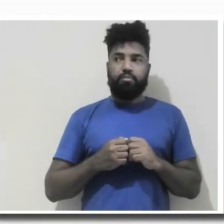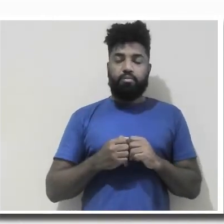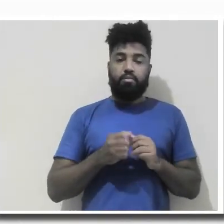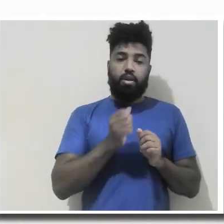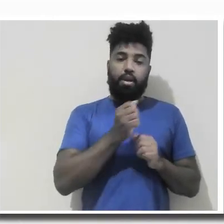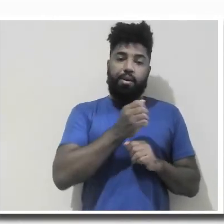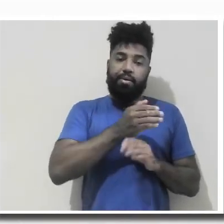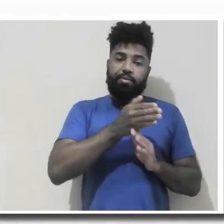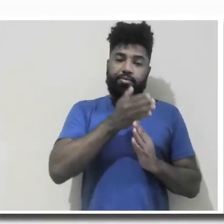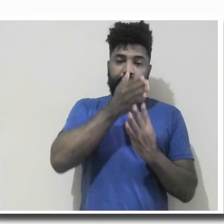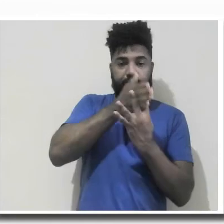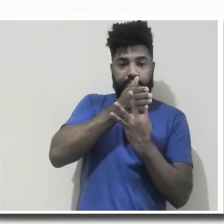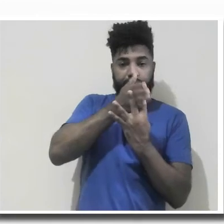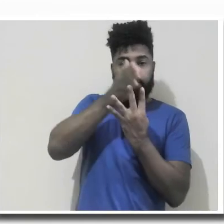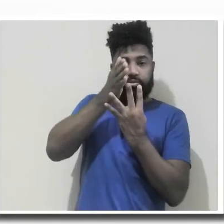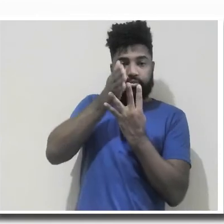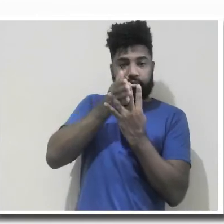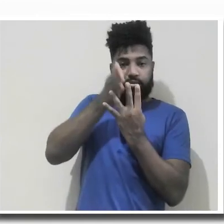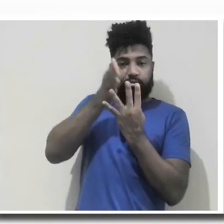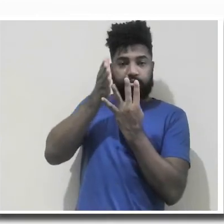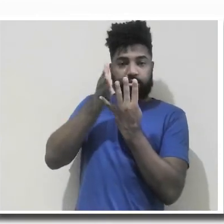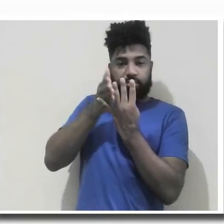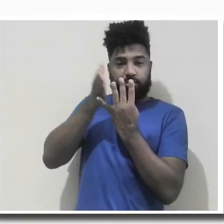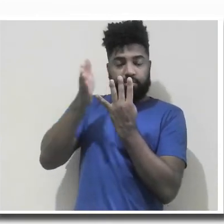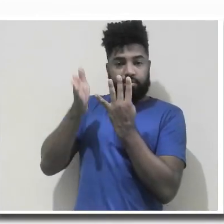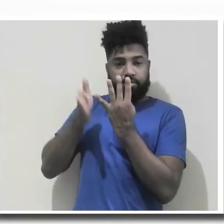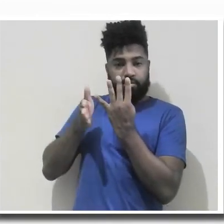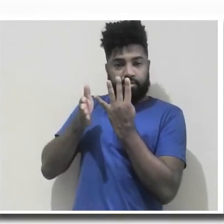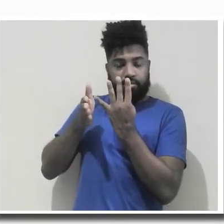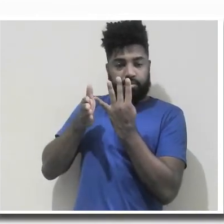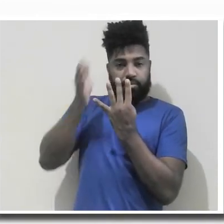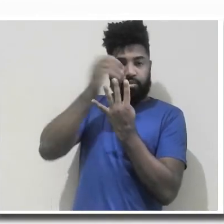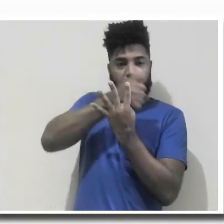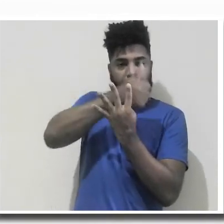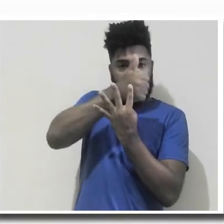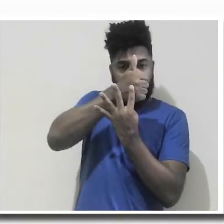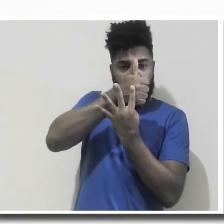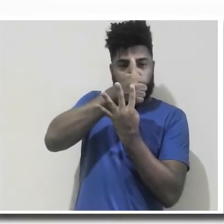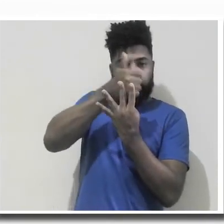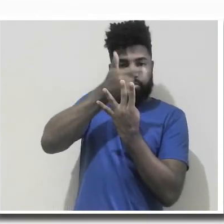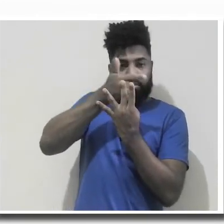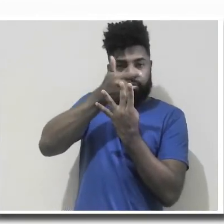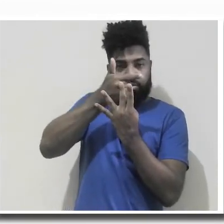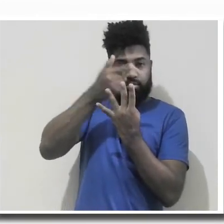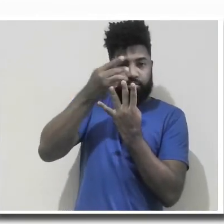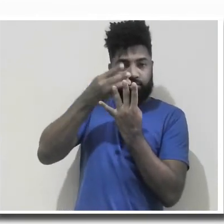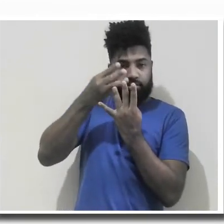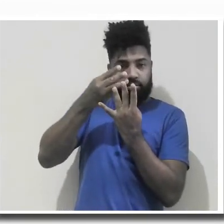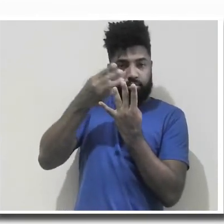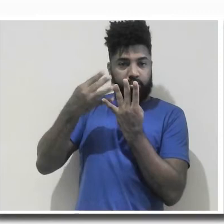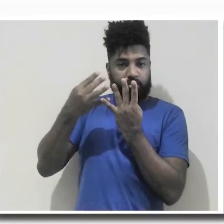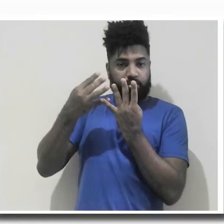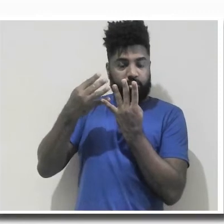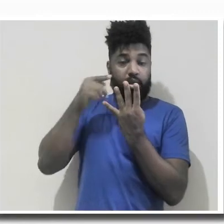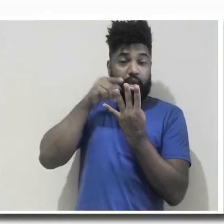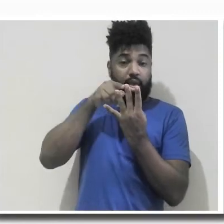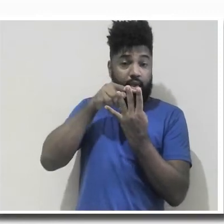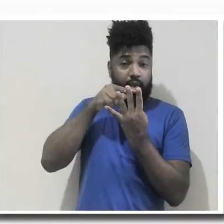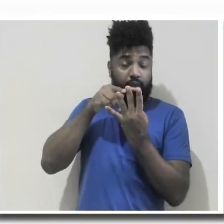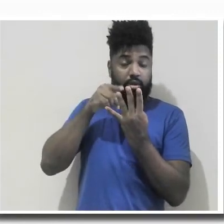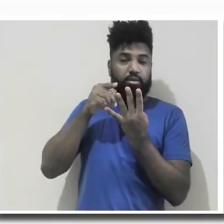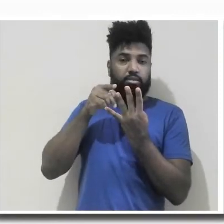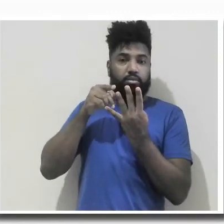que a ordem em que eu insiro esses elementos no conjunto não tem